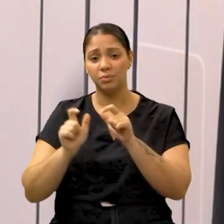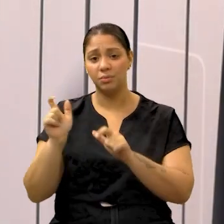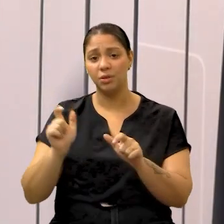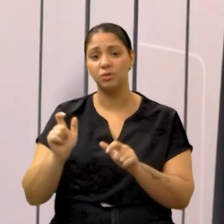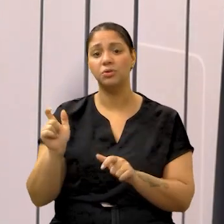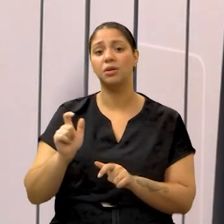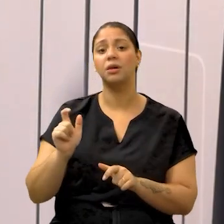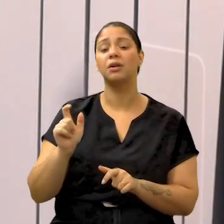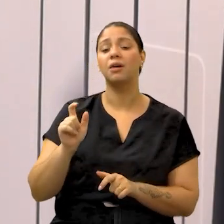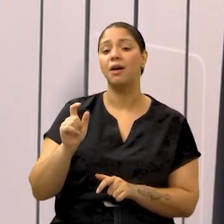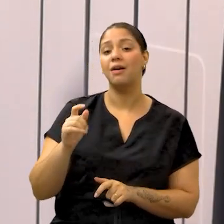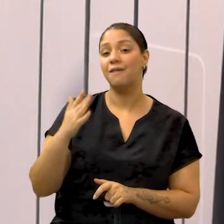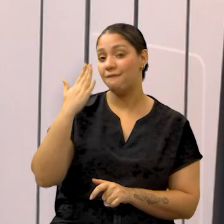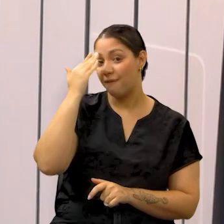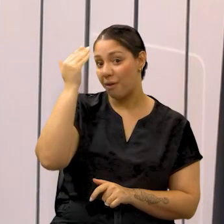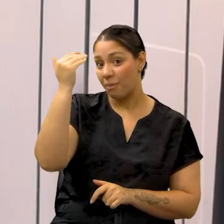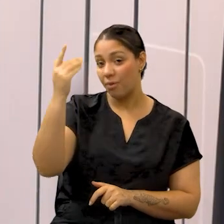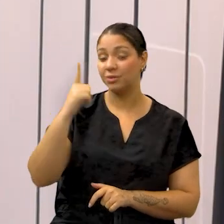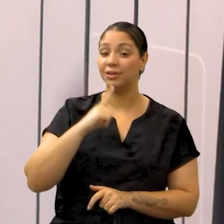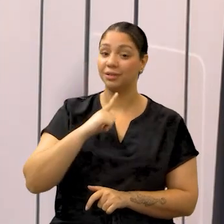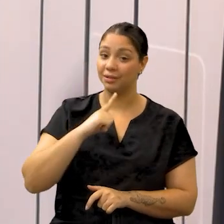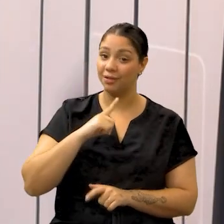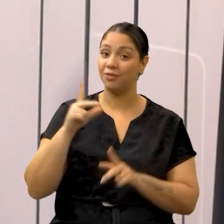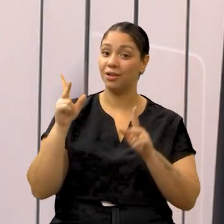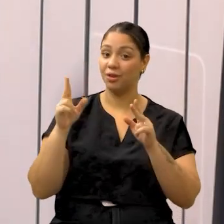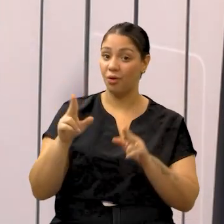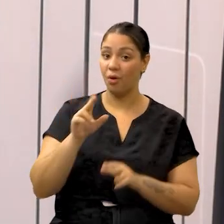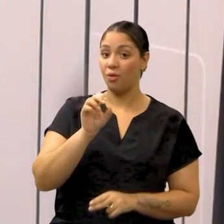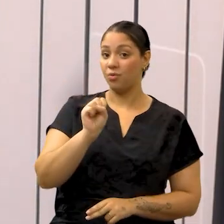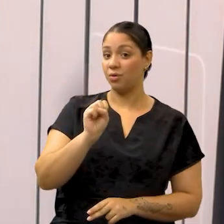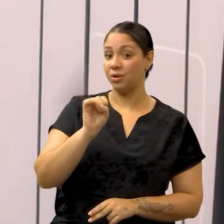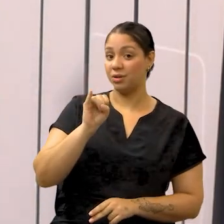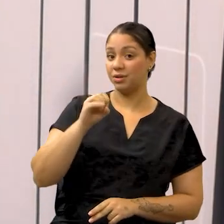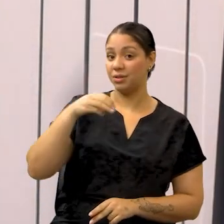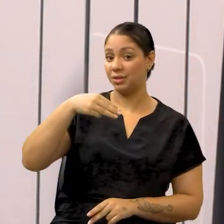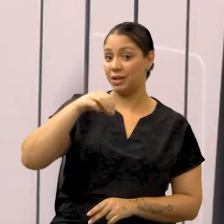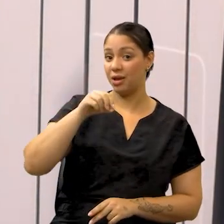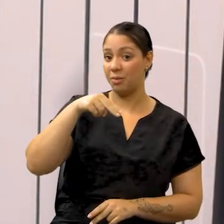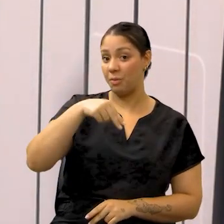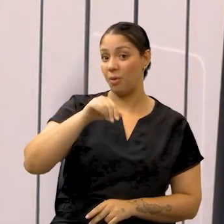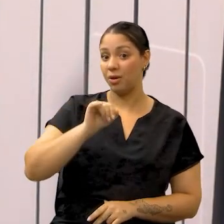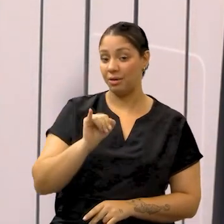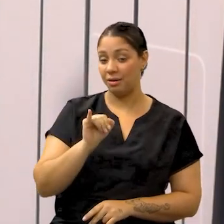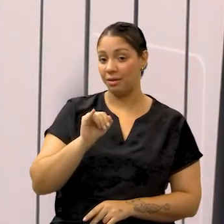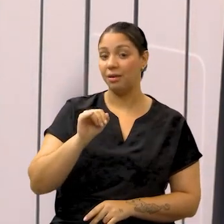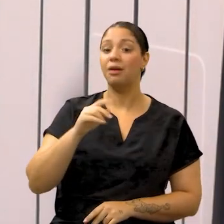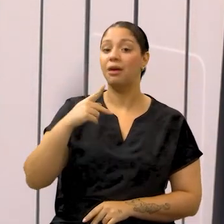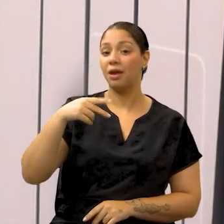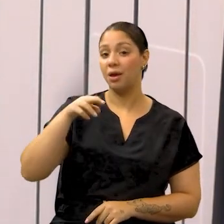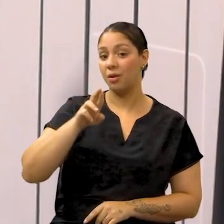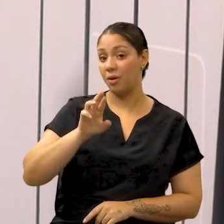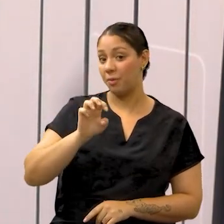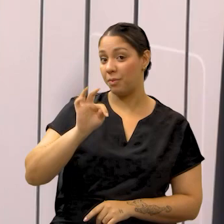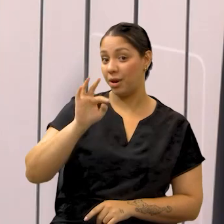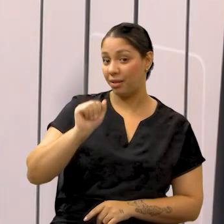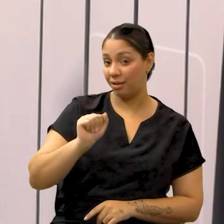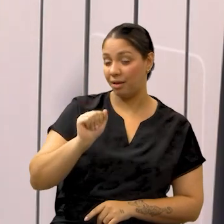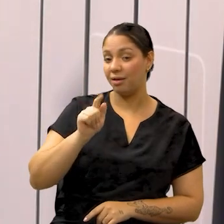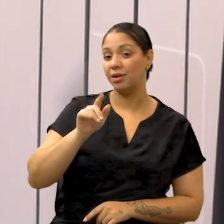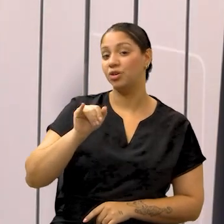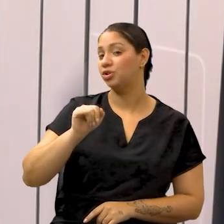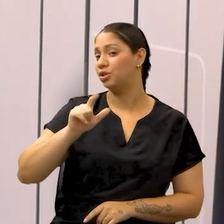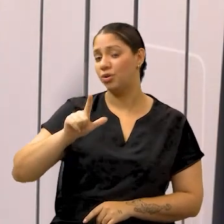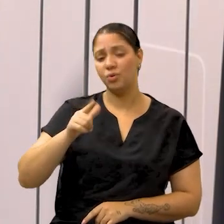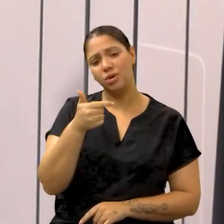diagnóstico, que foi a Simone e a Preta Gil. Recentemente ela falou do diagnóstico dela, que é o